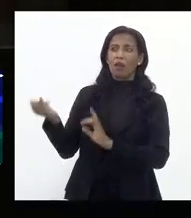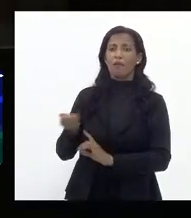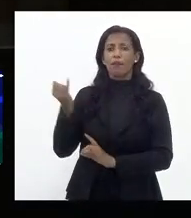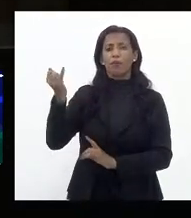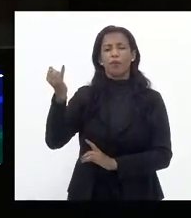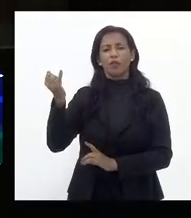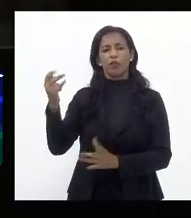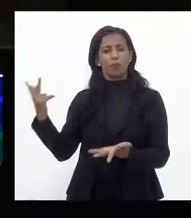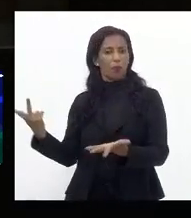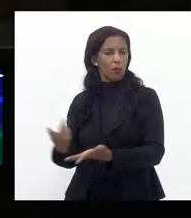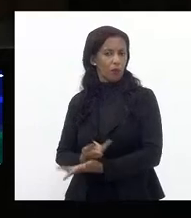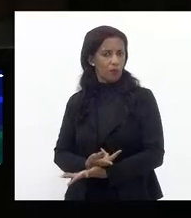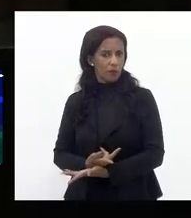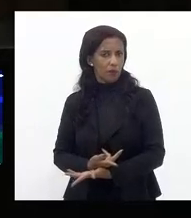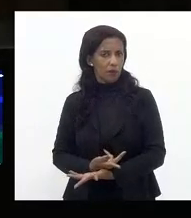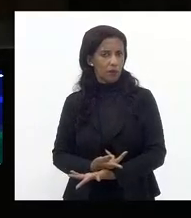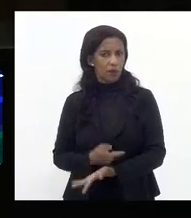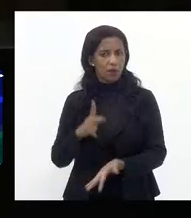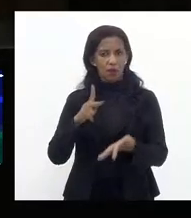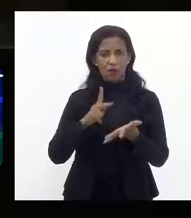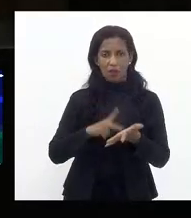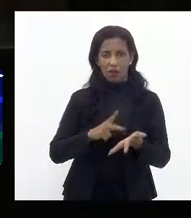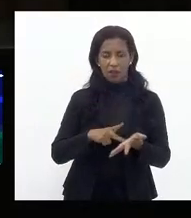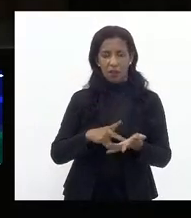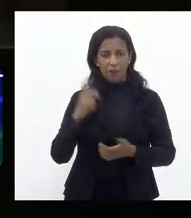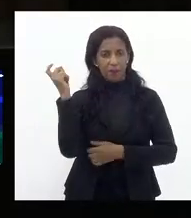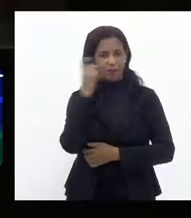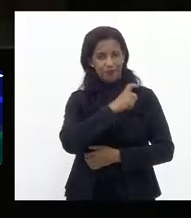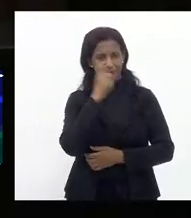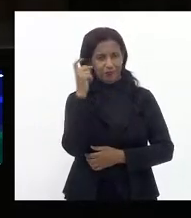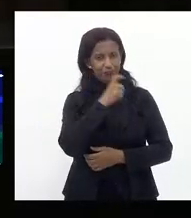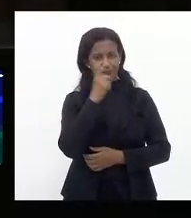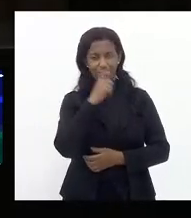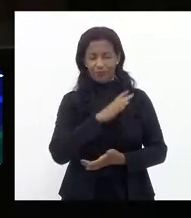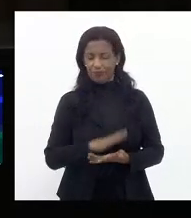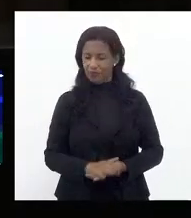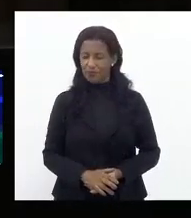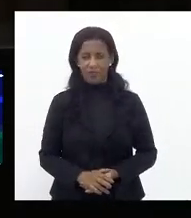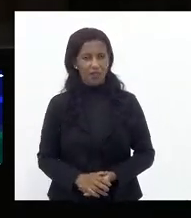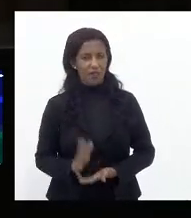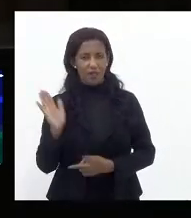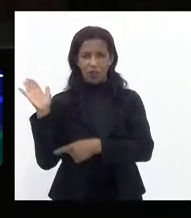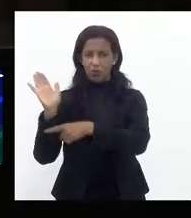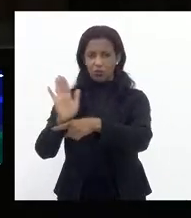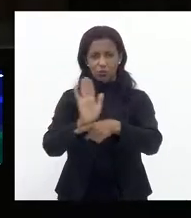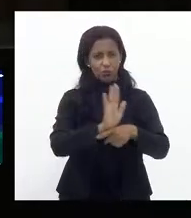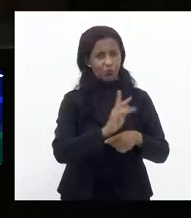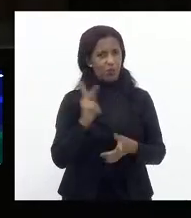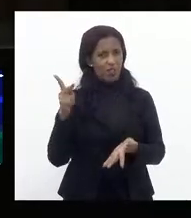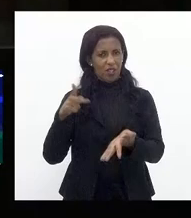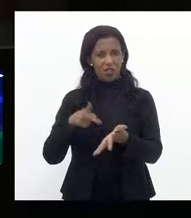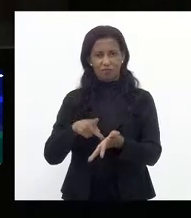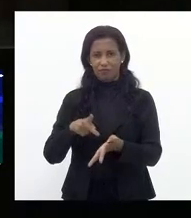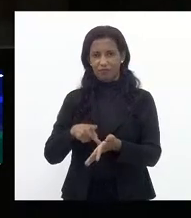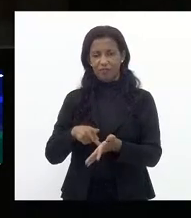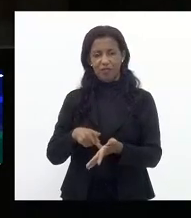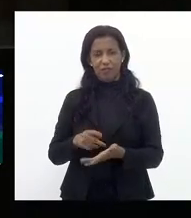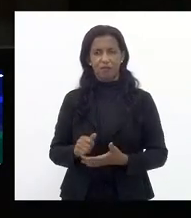assim acontecer, é uma verdadeira balela, não corresponde à verdade dos